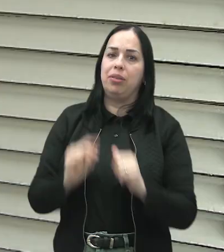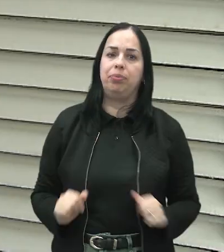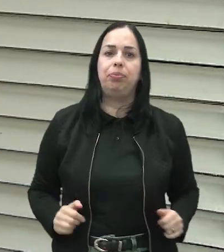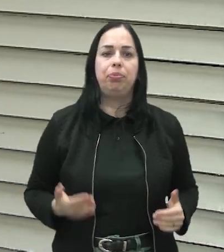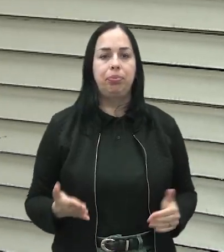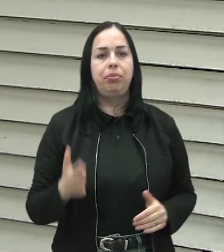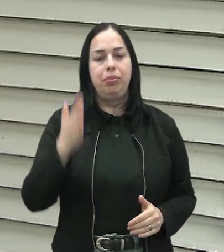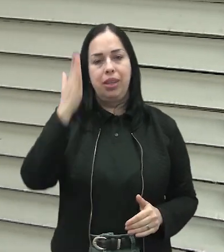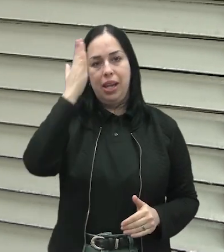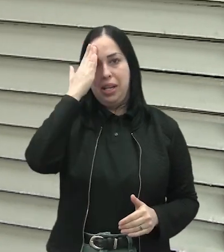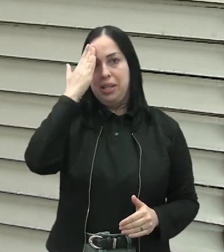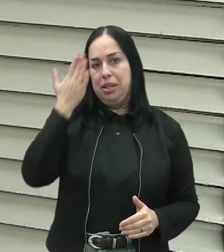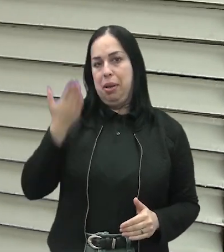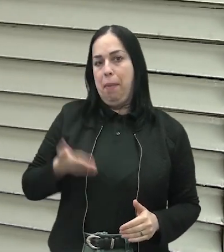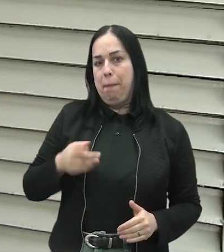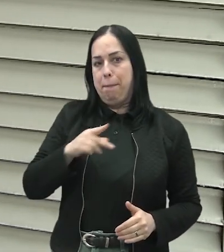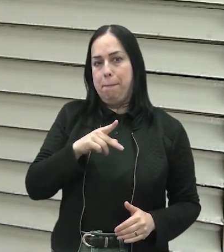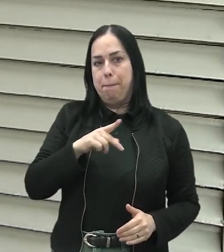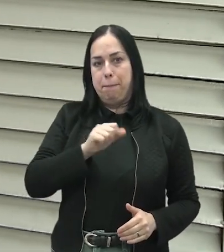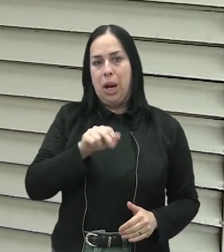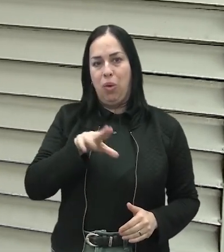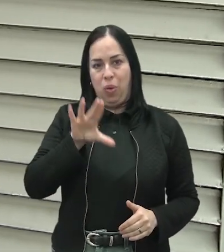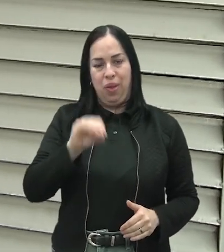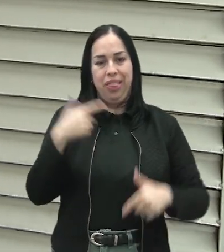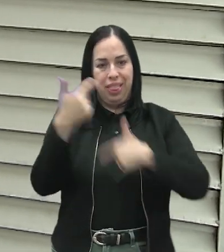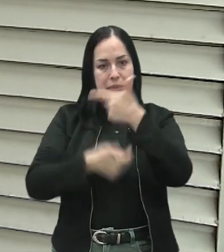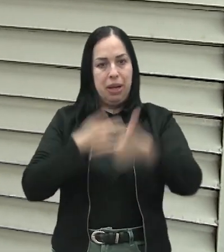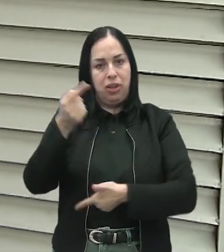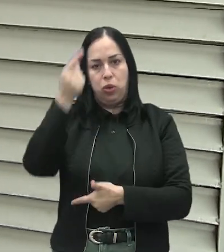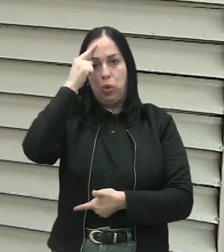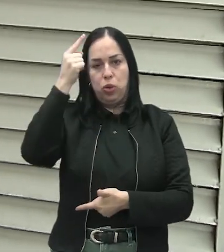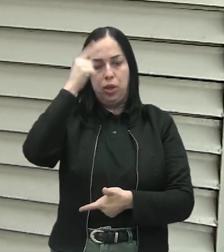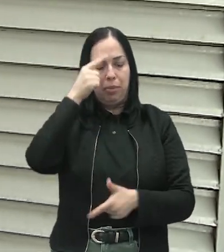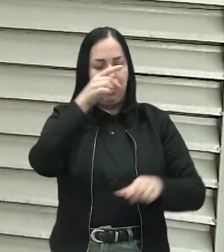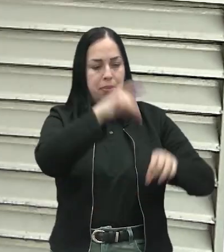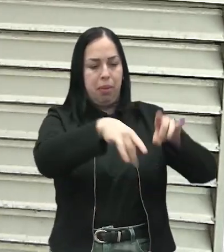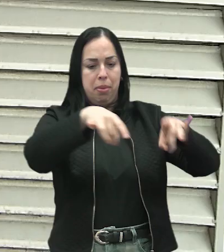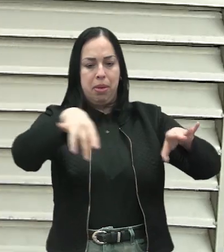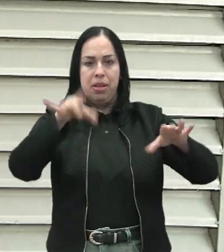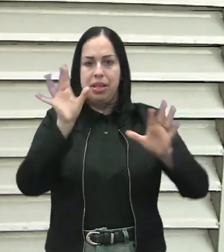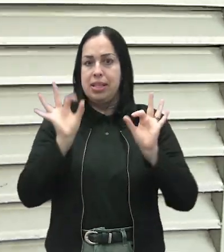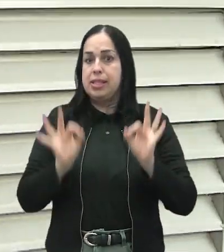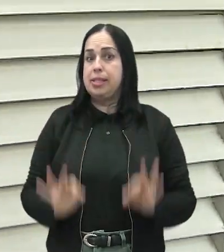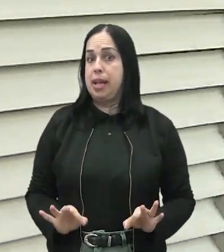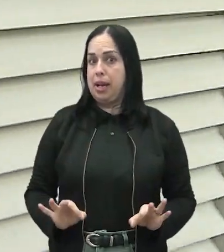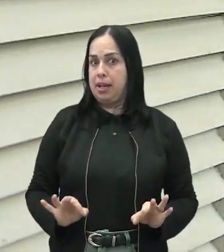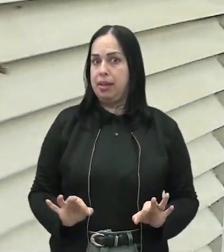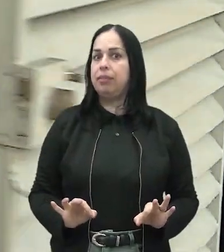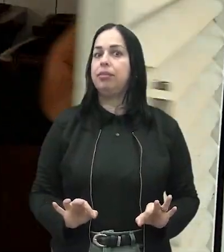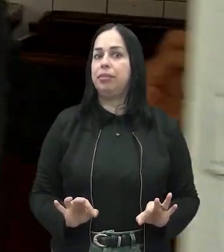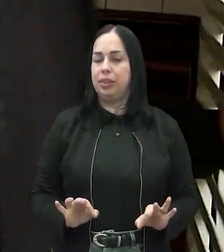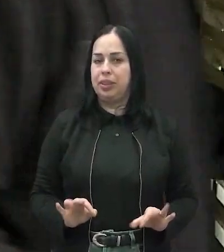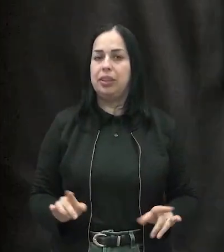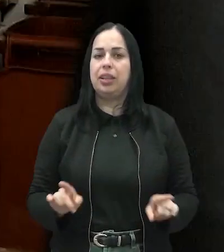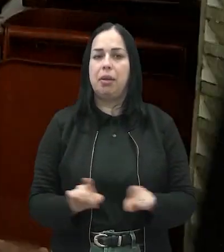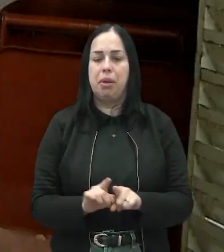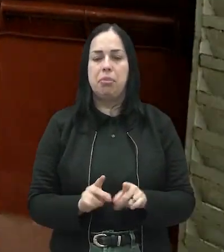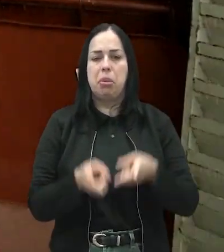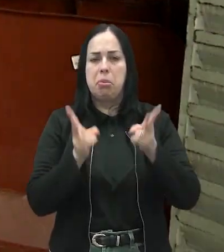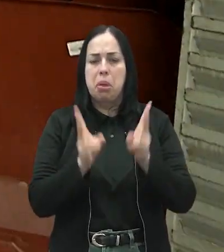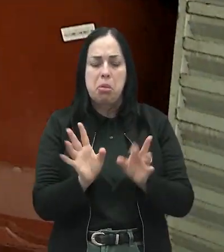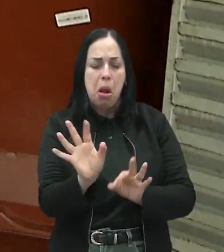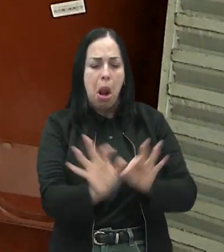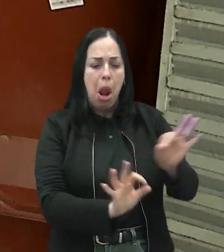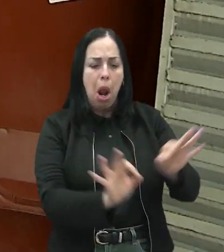prédio. Sabendo disso, o Paulo trabalha diariamente para garantir que os descartes sejam realizados da maneira correta e para